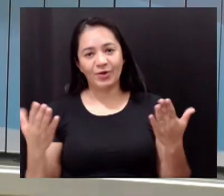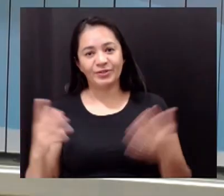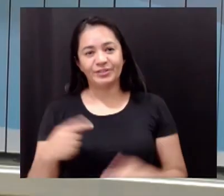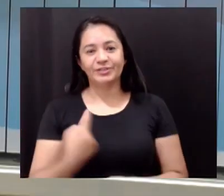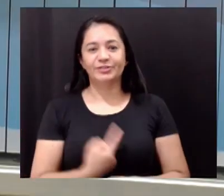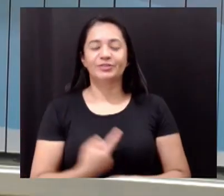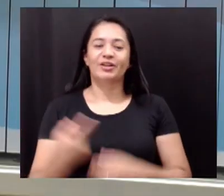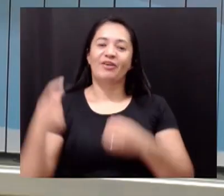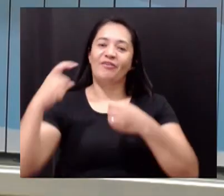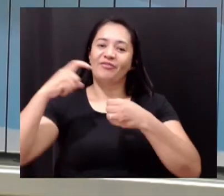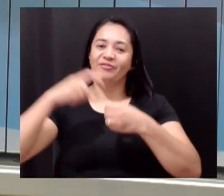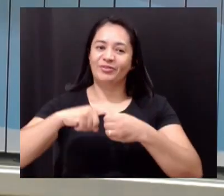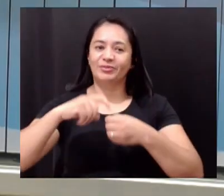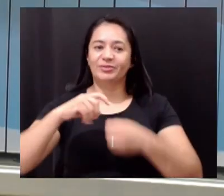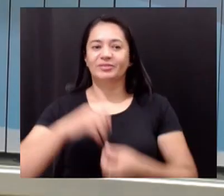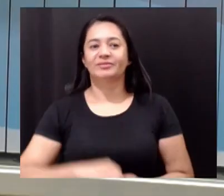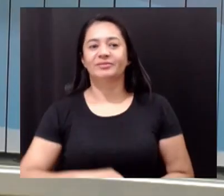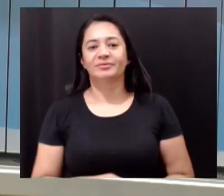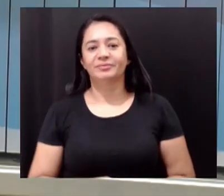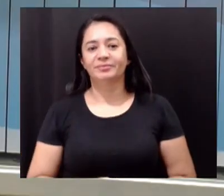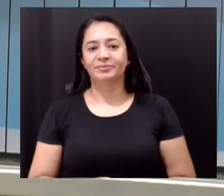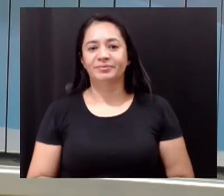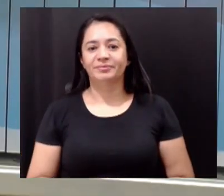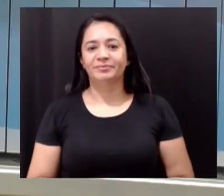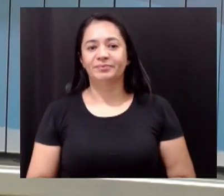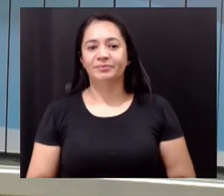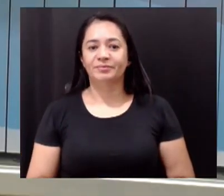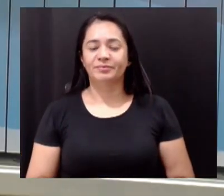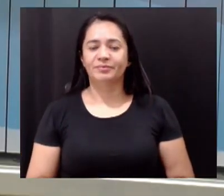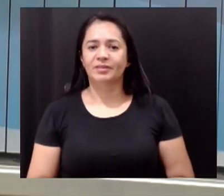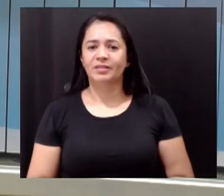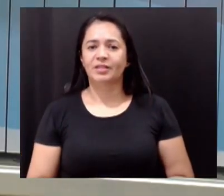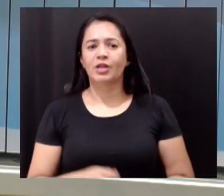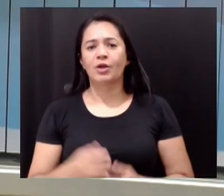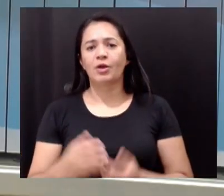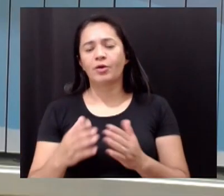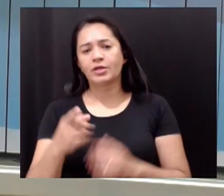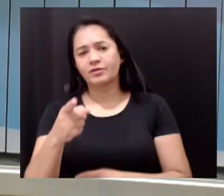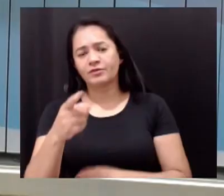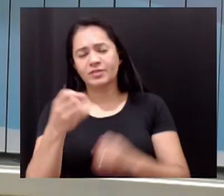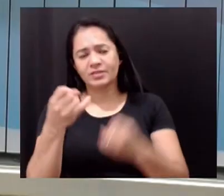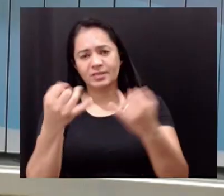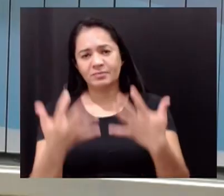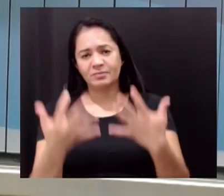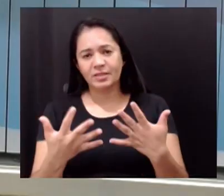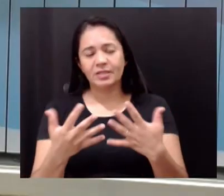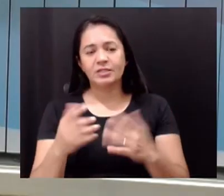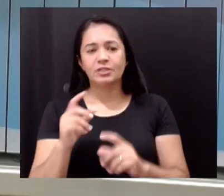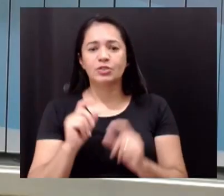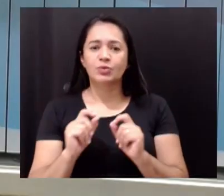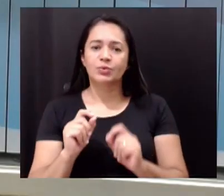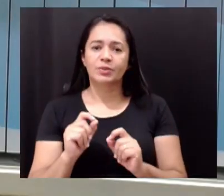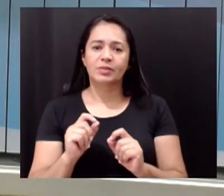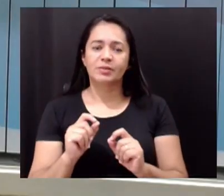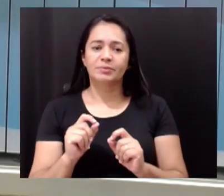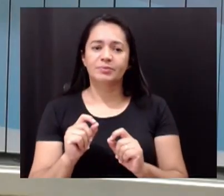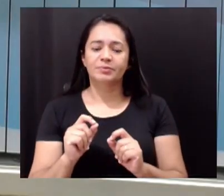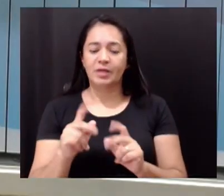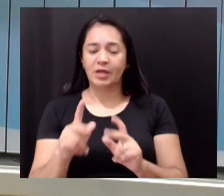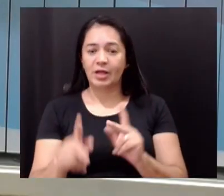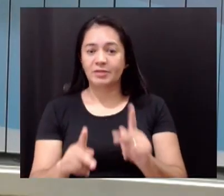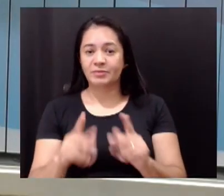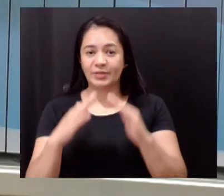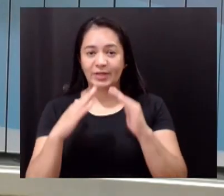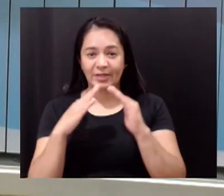bloco. Larissa, eu gostaria que você falasse, então, né, que a gente explicasse um pouquinho aqui para o pessoal que está em casa também